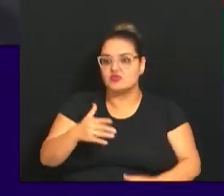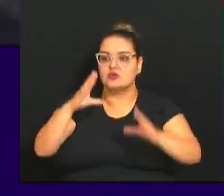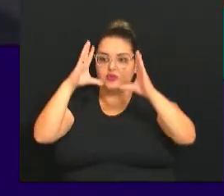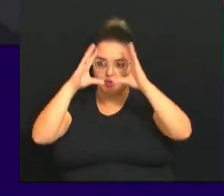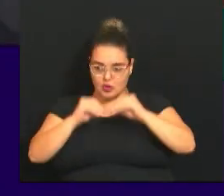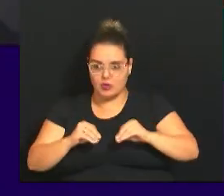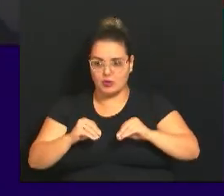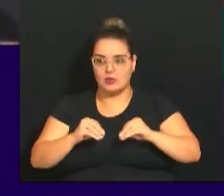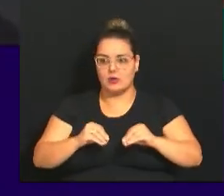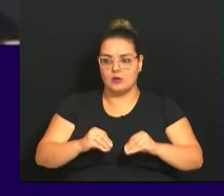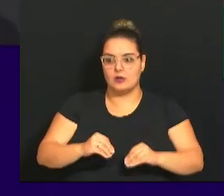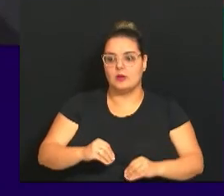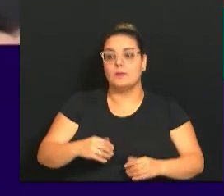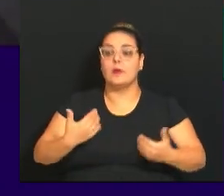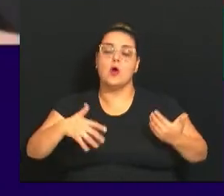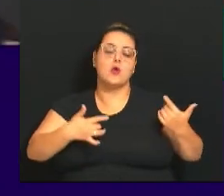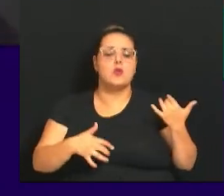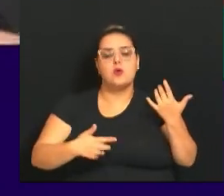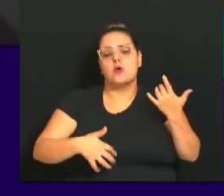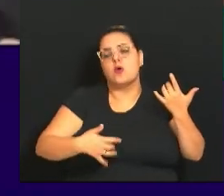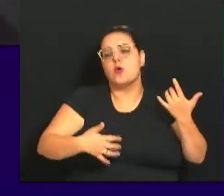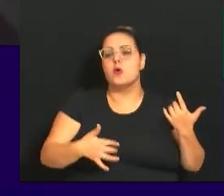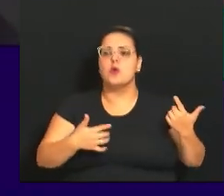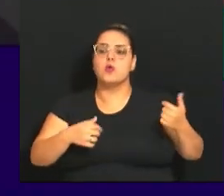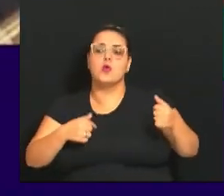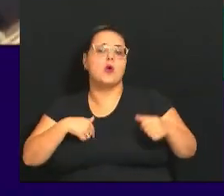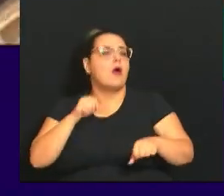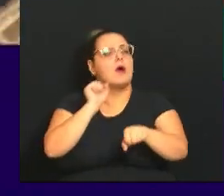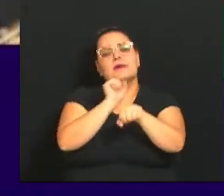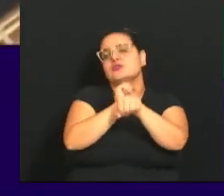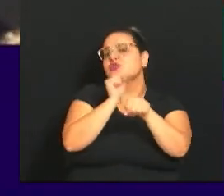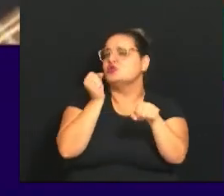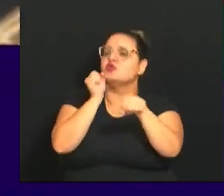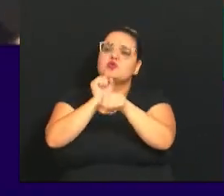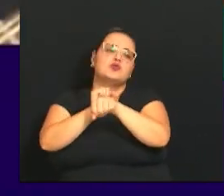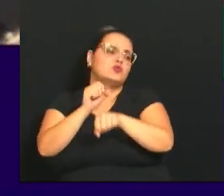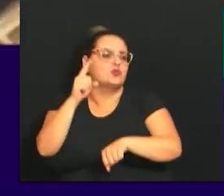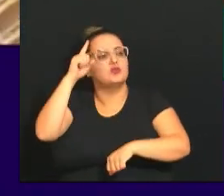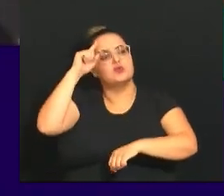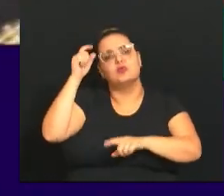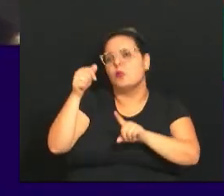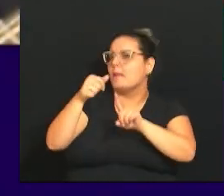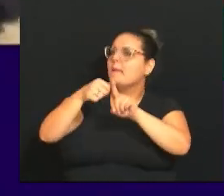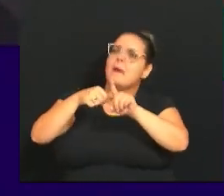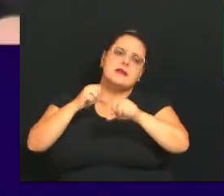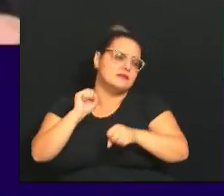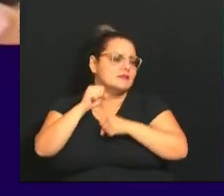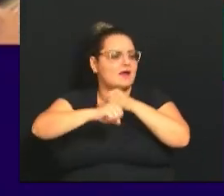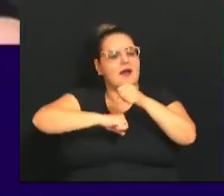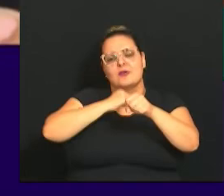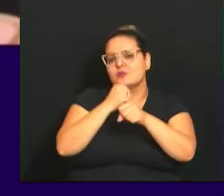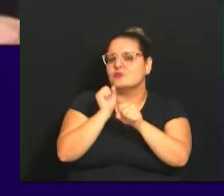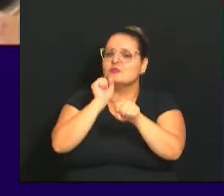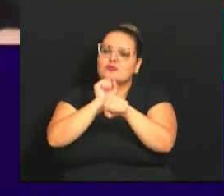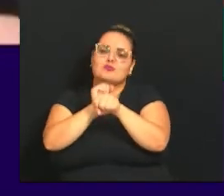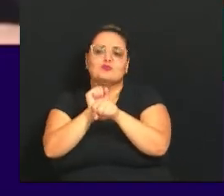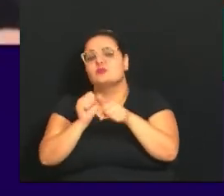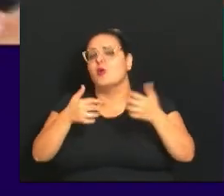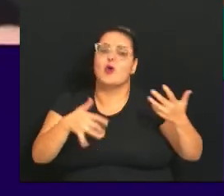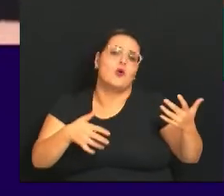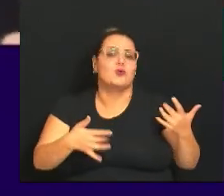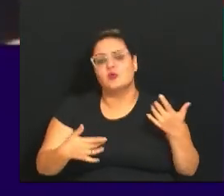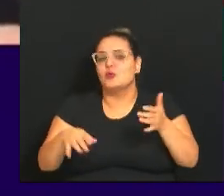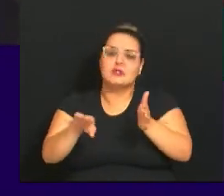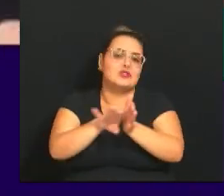10 horas da noite. Eu esperei por isso muitos dias, meses e anos. Tô chegando